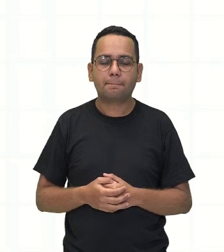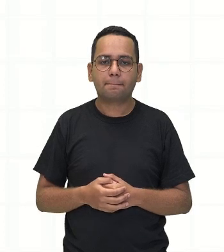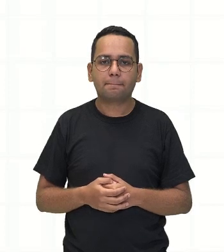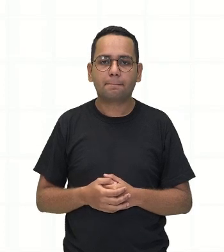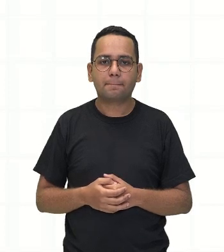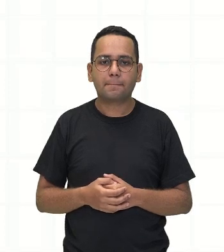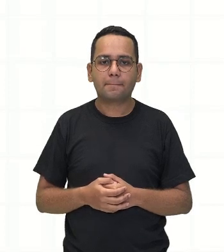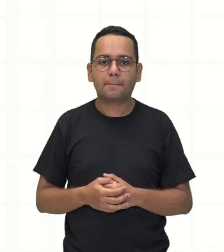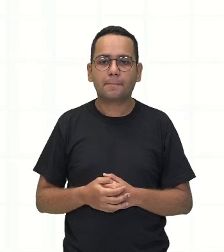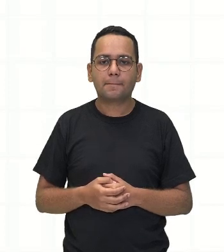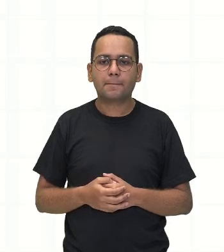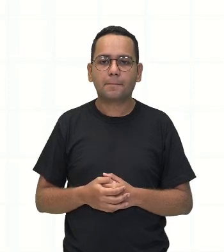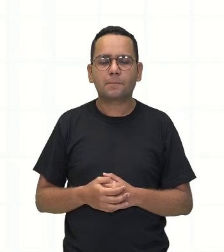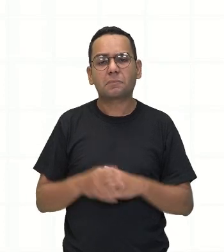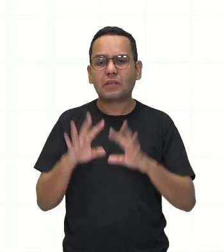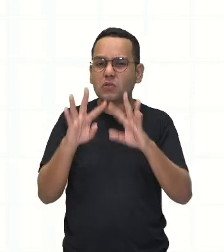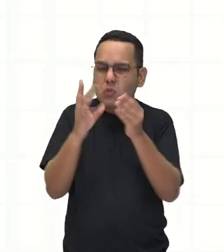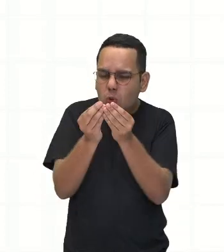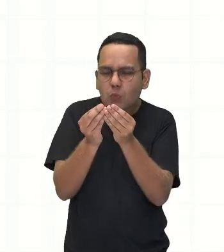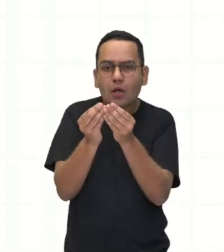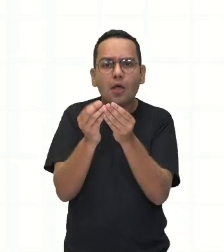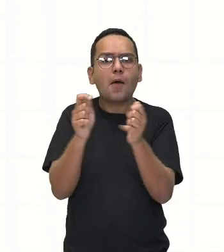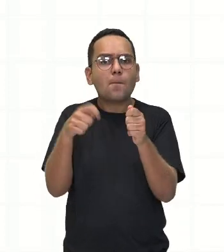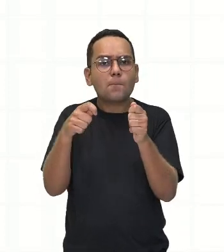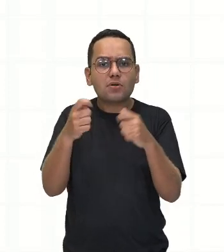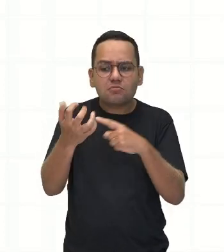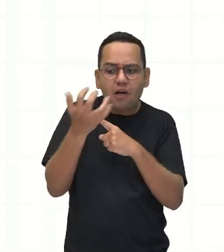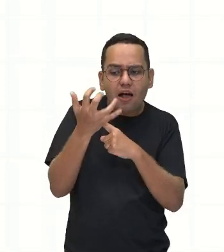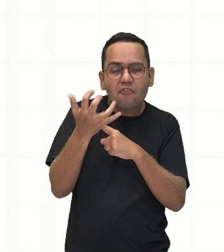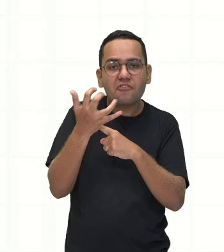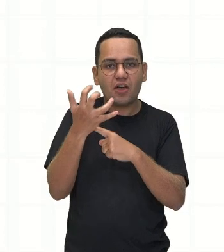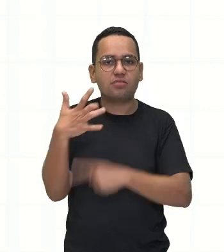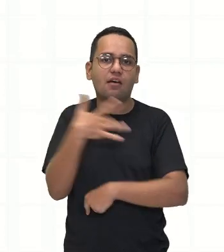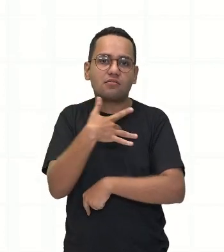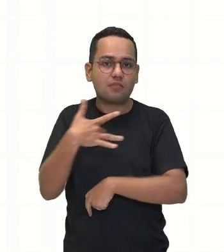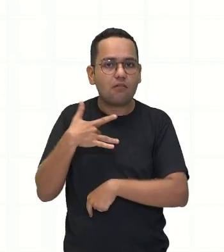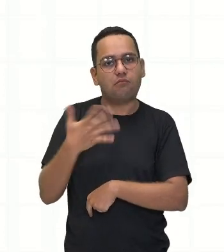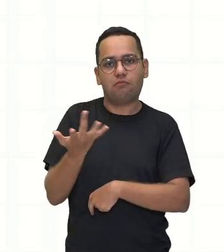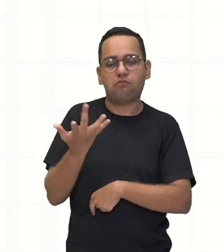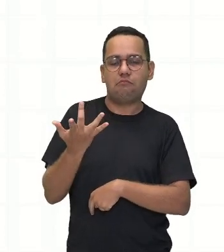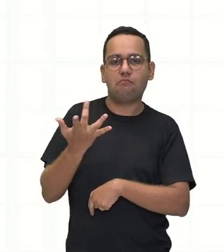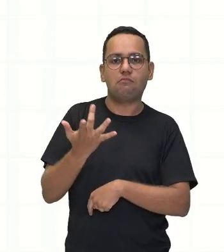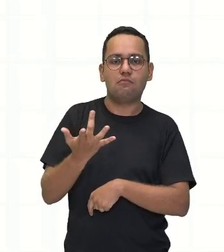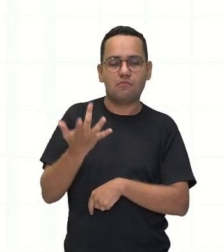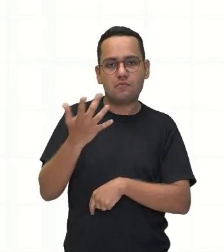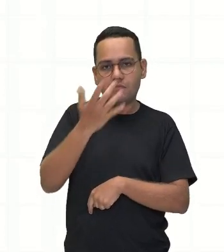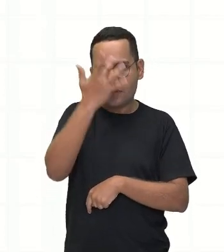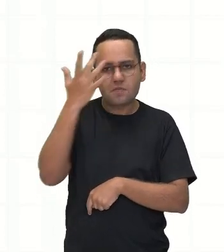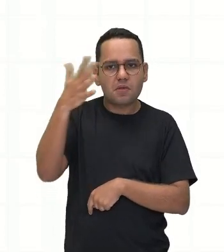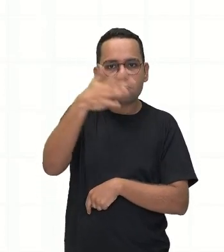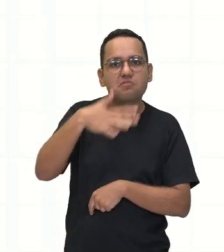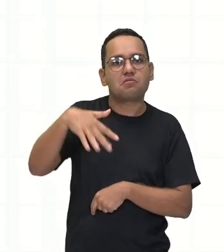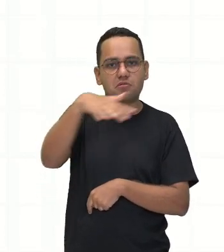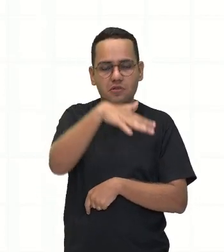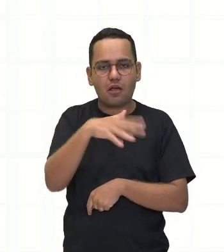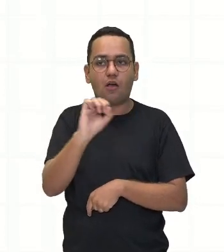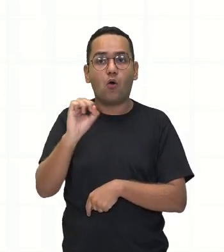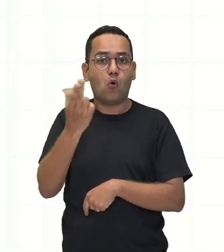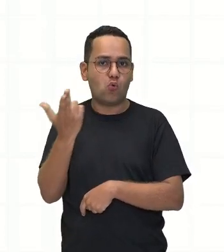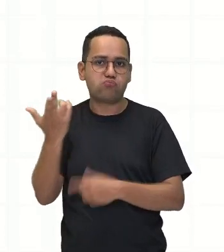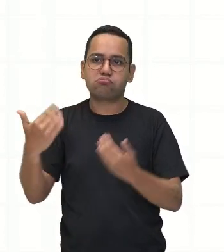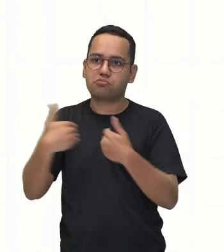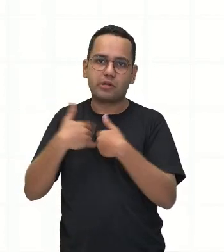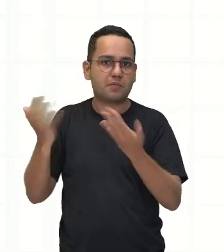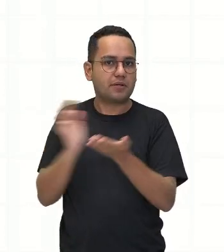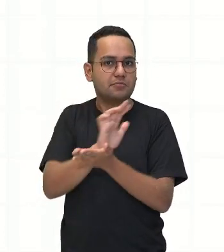ali podem colocar em risco a saúde dos seres vivos, nossa saúde, né, dos seres humanos e também de